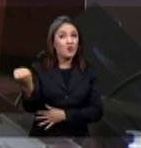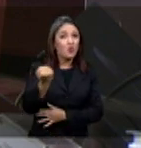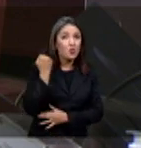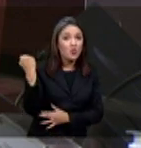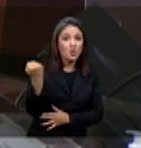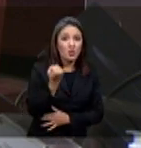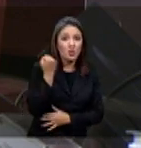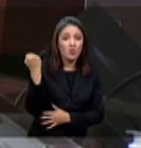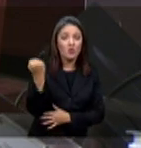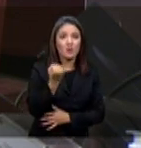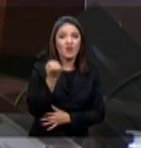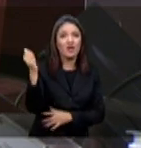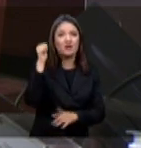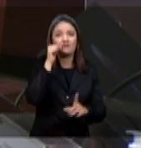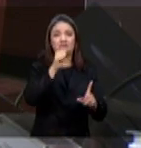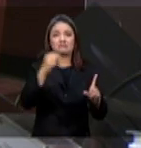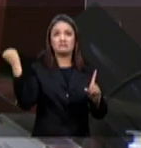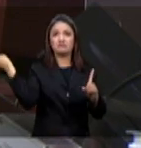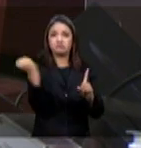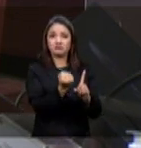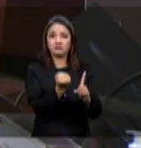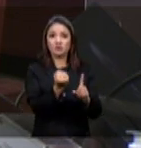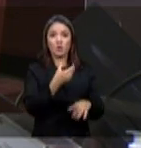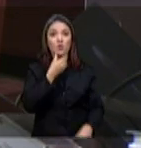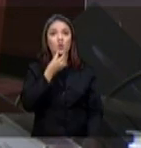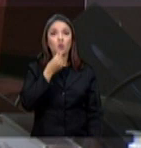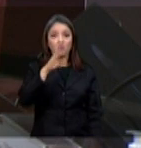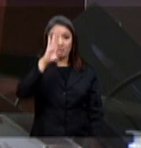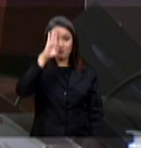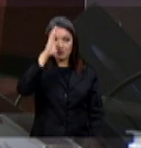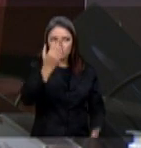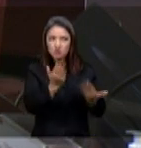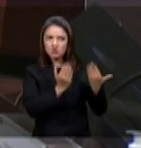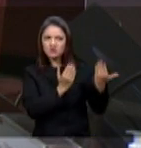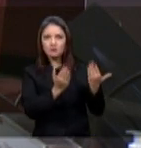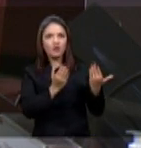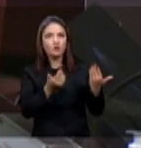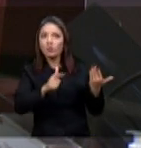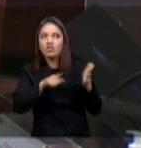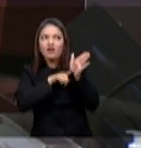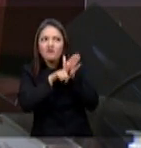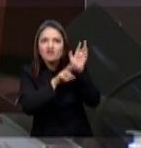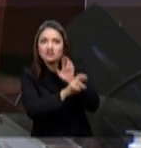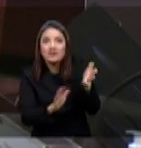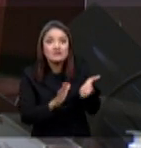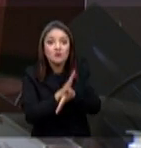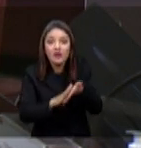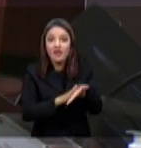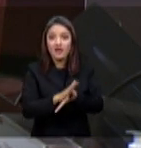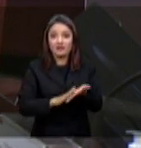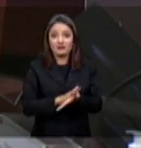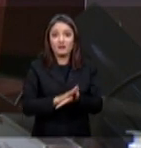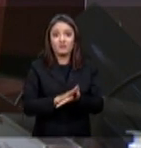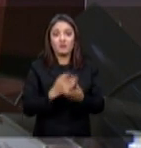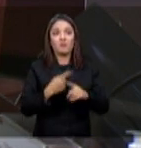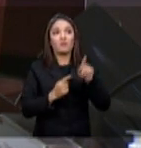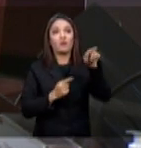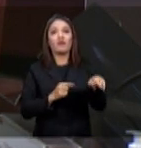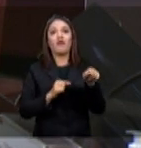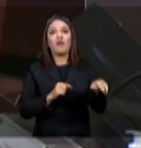é o principal suspeito do crime não chegou sequer a ser investigado por que como parlamentar